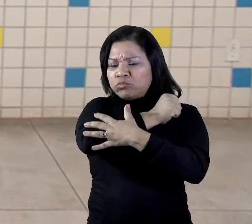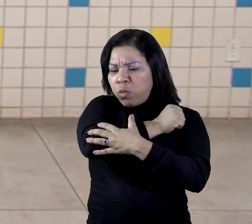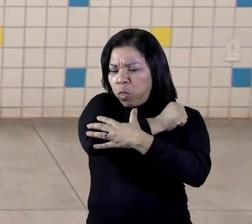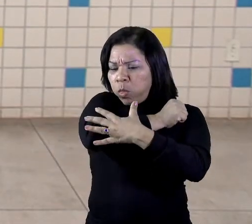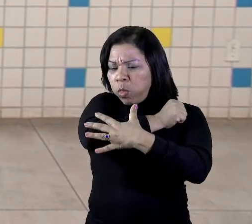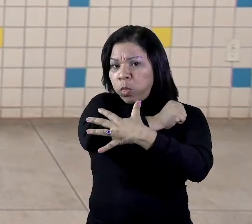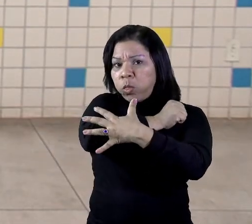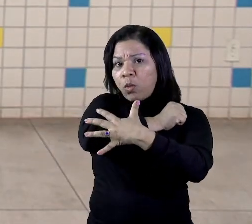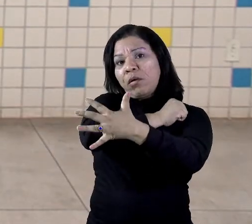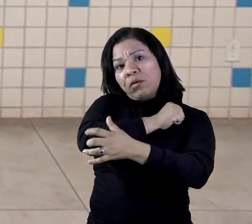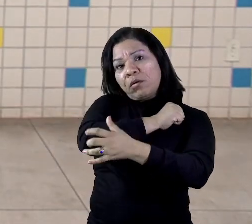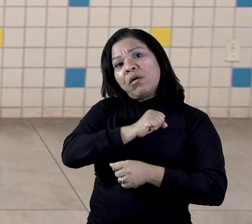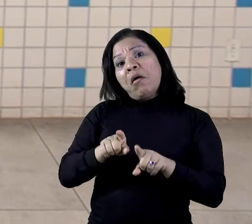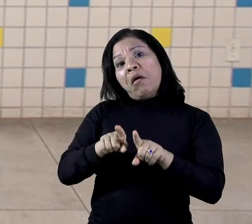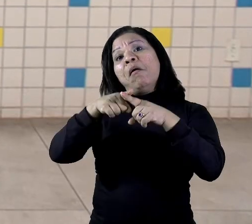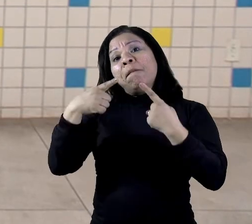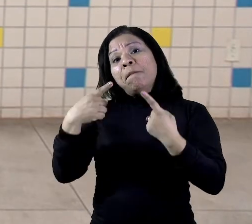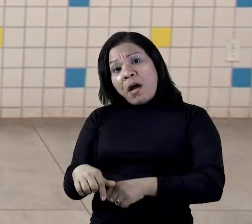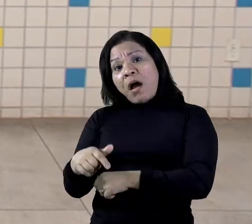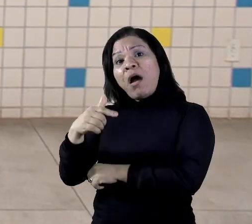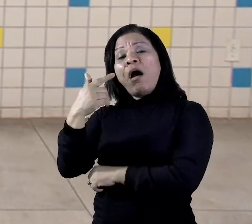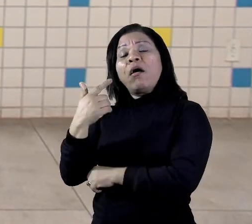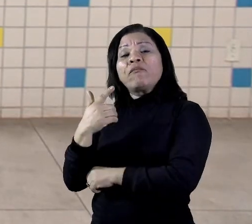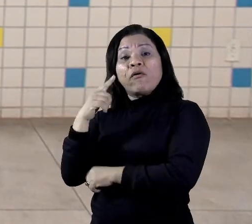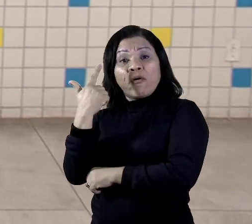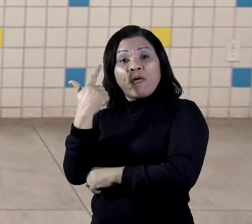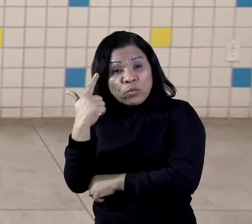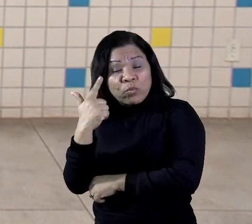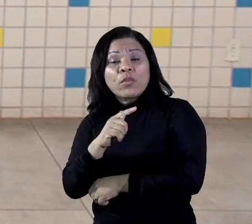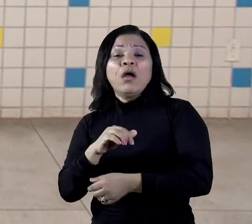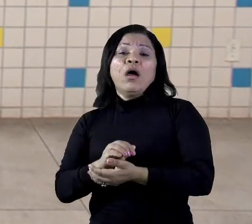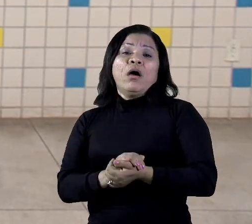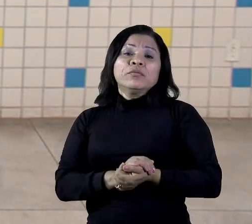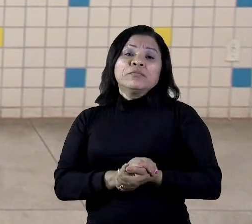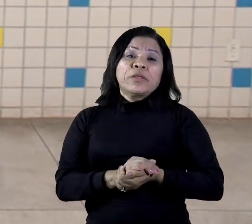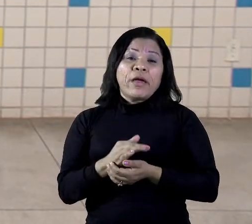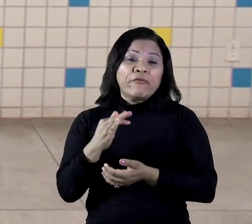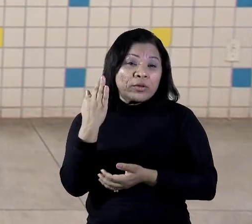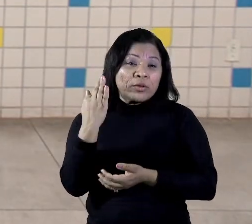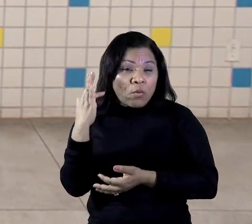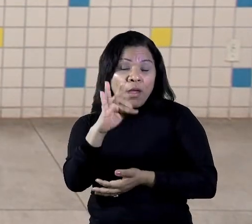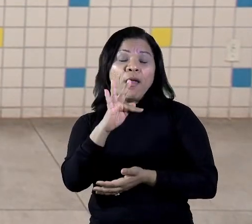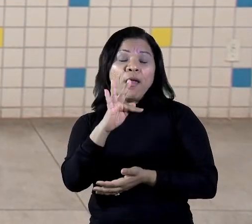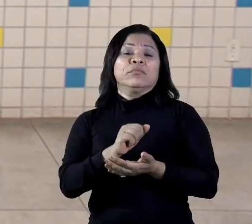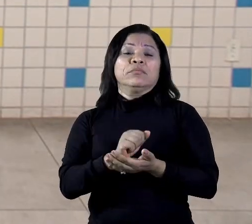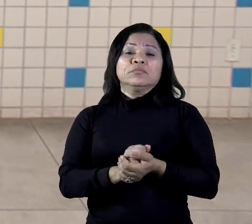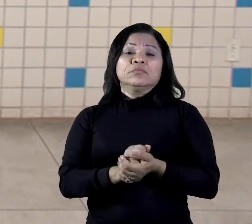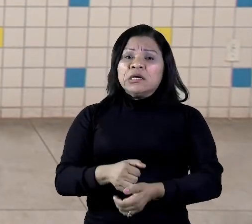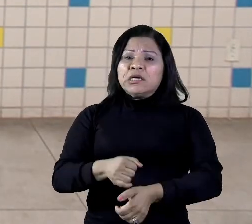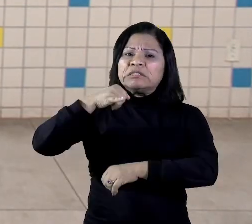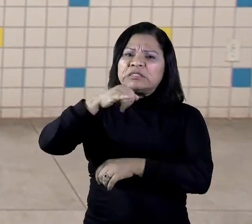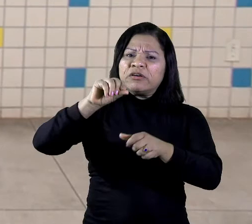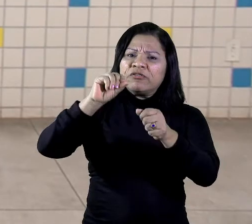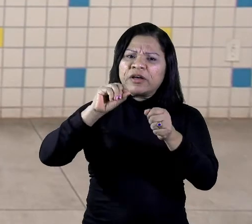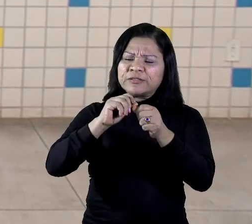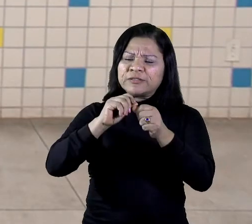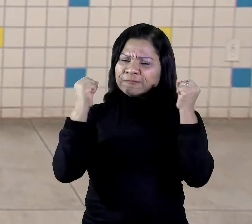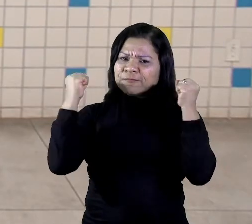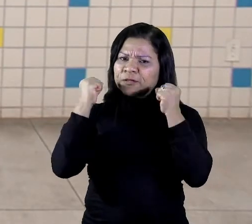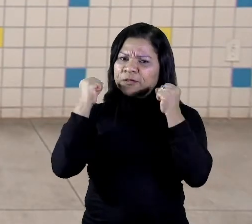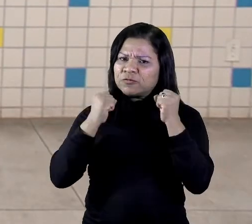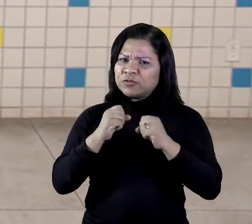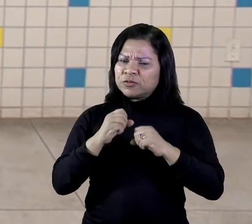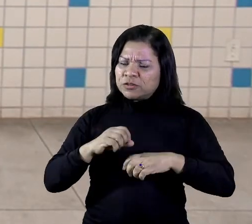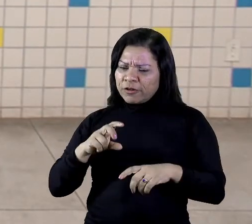doer toda vez que eu vou fazer o movimento, vai doer. Então o esforço excessivo ou movimentação bruscas podem provocar lesões musculares.